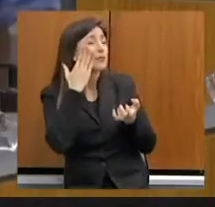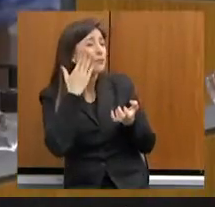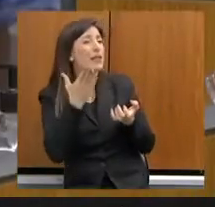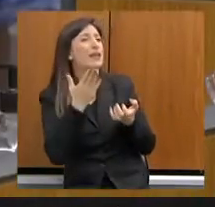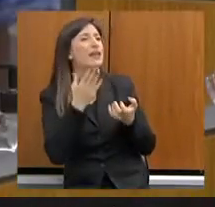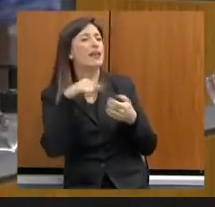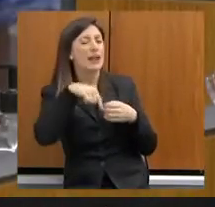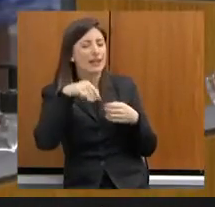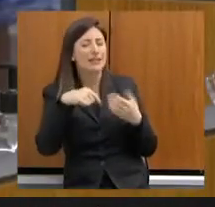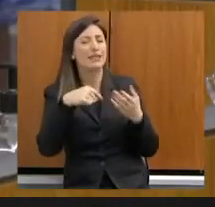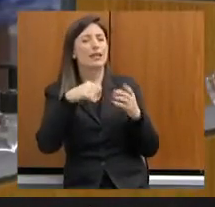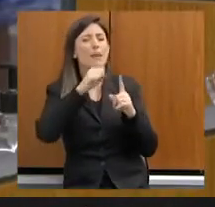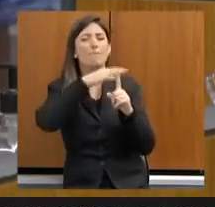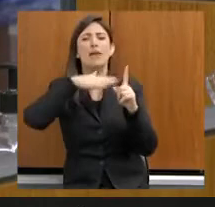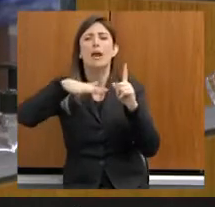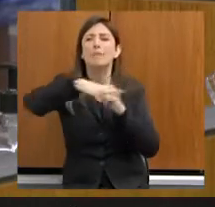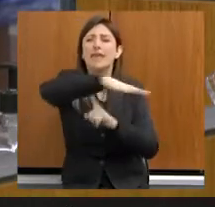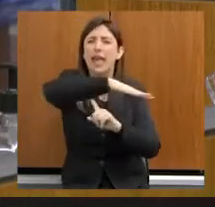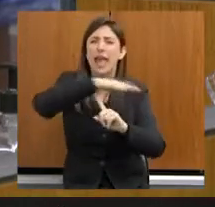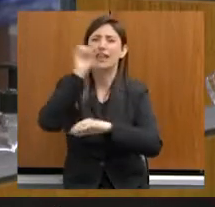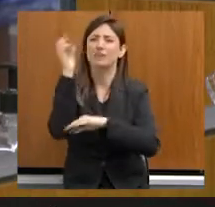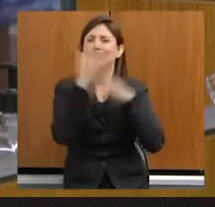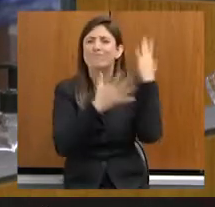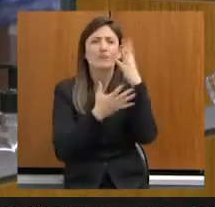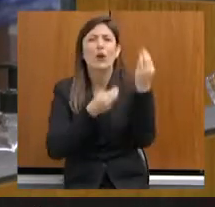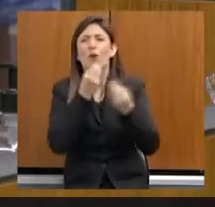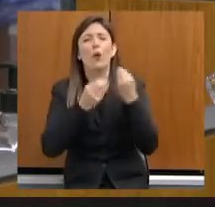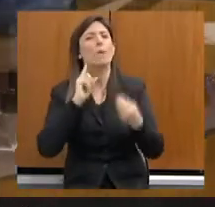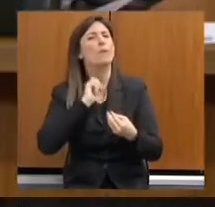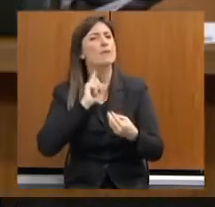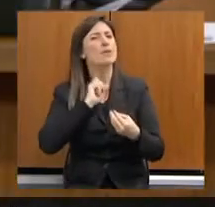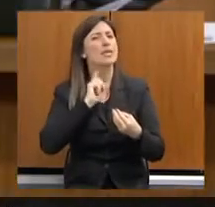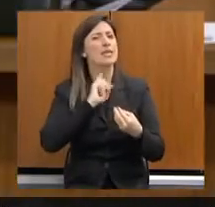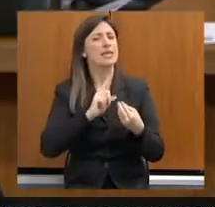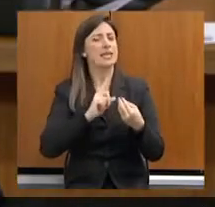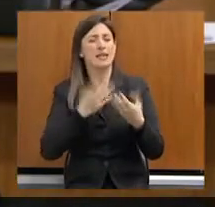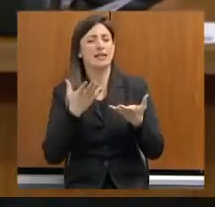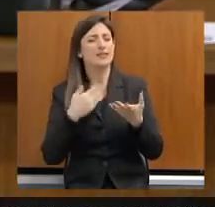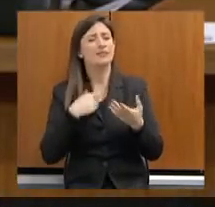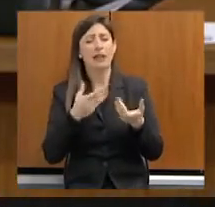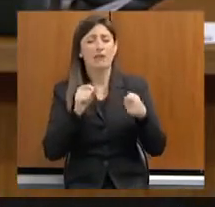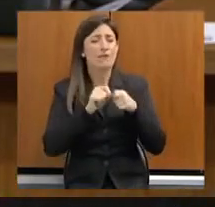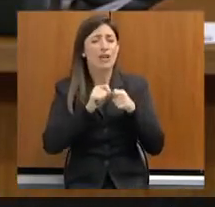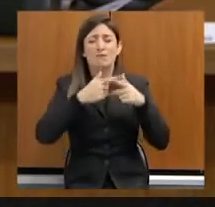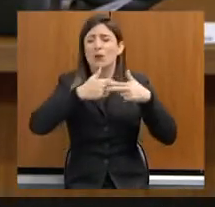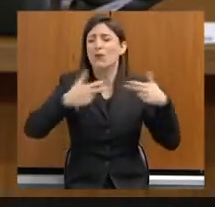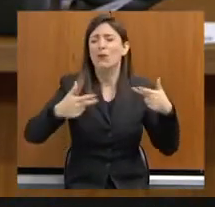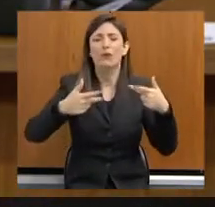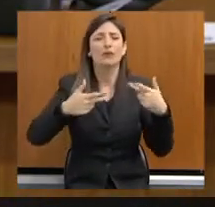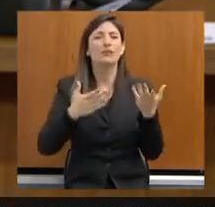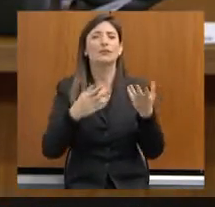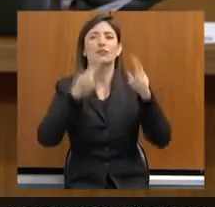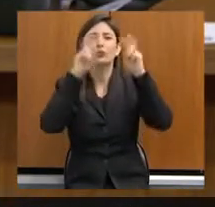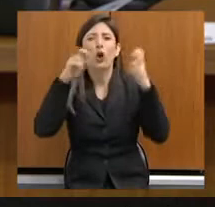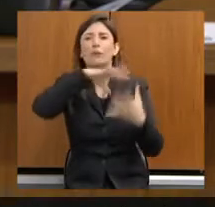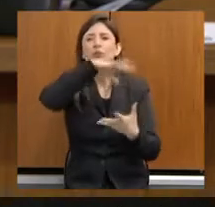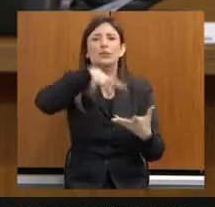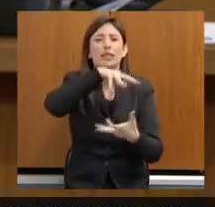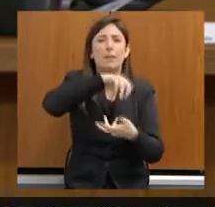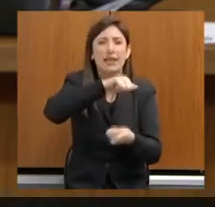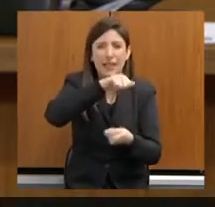Minas funciona diante das demandas de sustentabilidade então começa ele minha apresentação em Minas Gerais que foi o primeiro